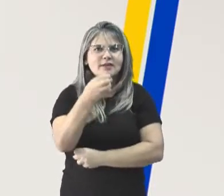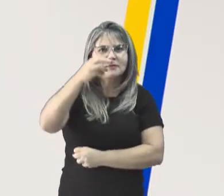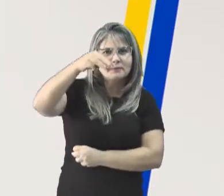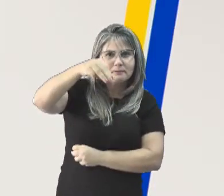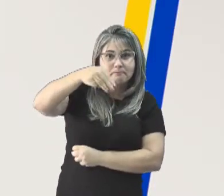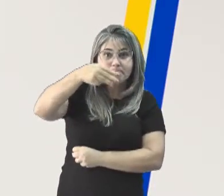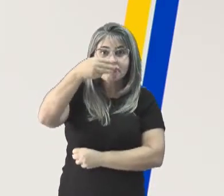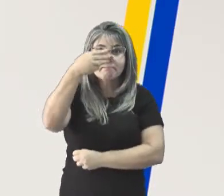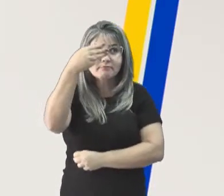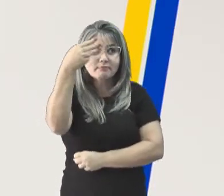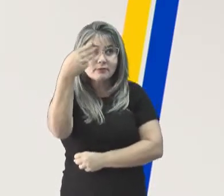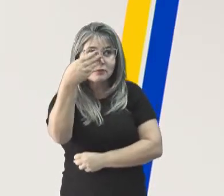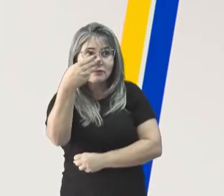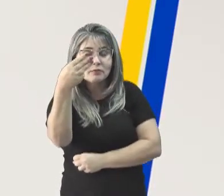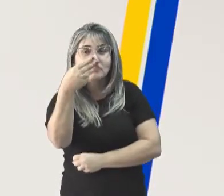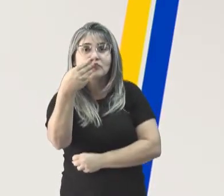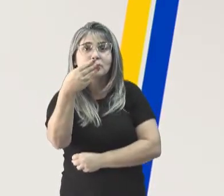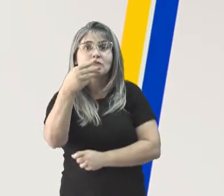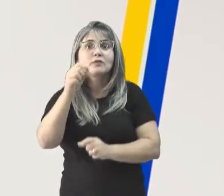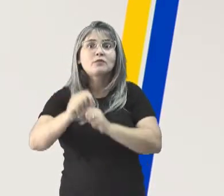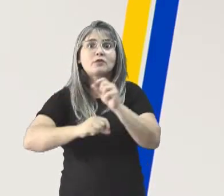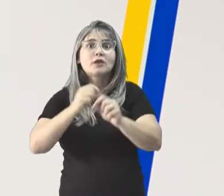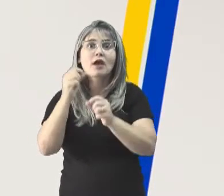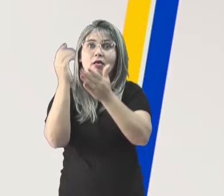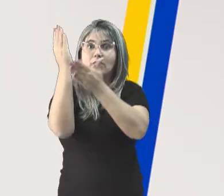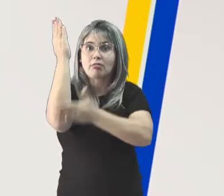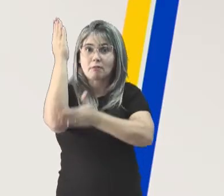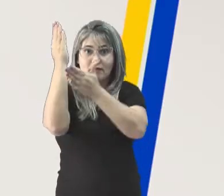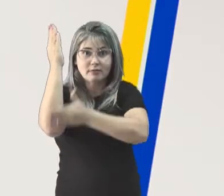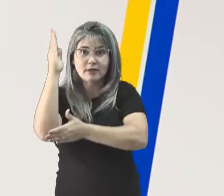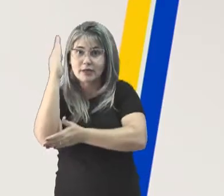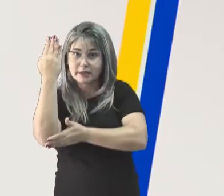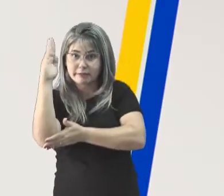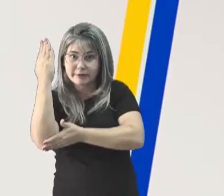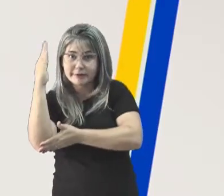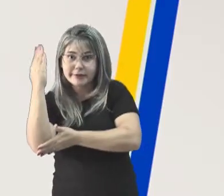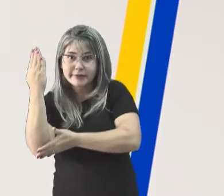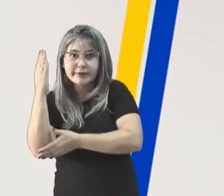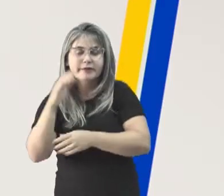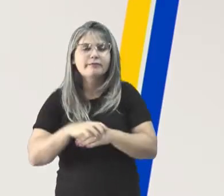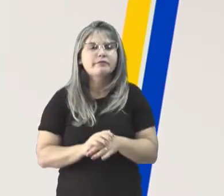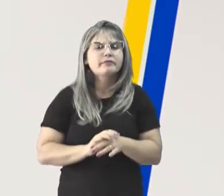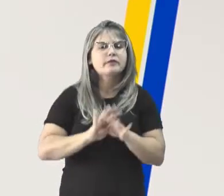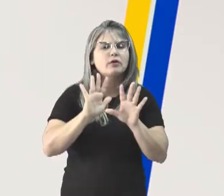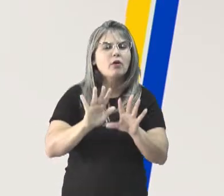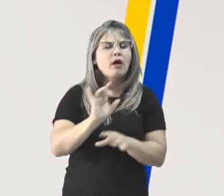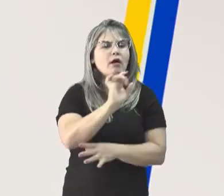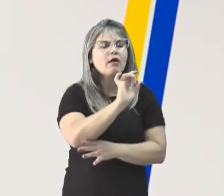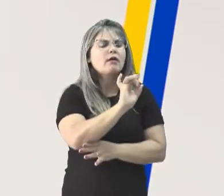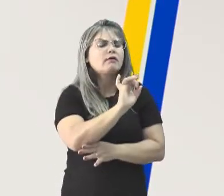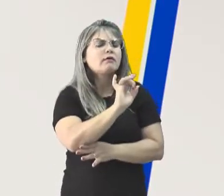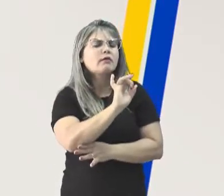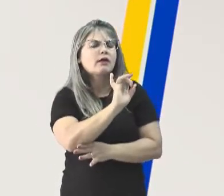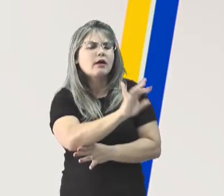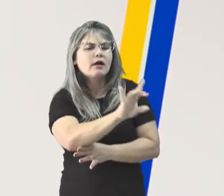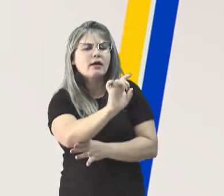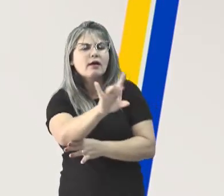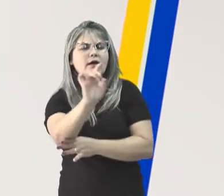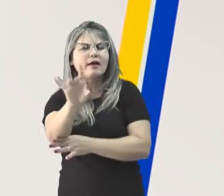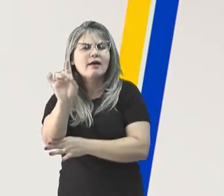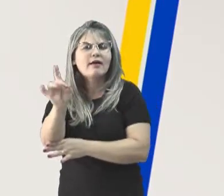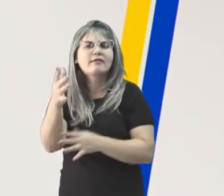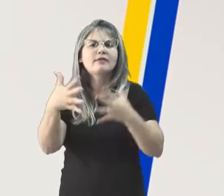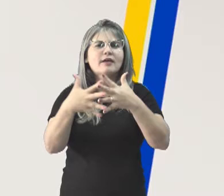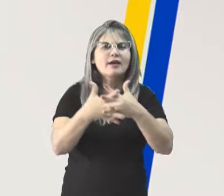cada caminhão fez apenas uma viagem. Então, se cada caminhão fez apenas uma viagem, todos esses